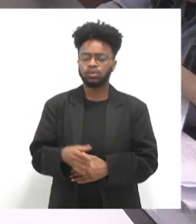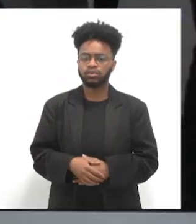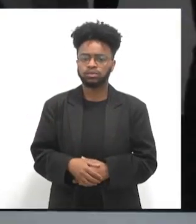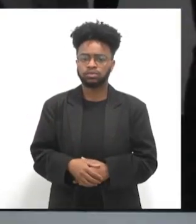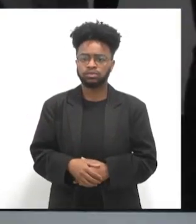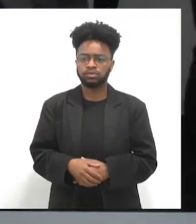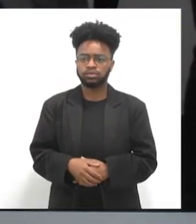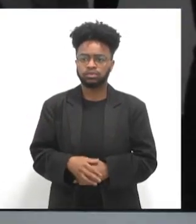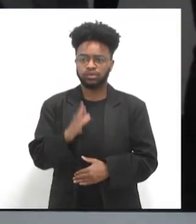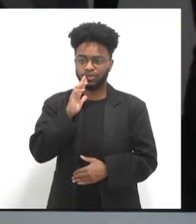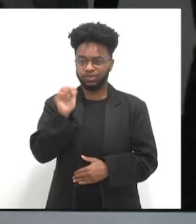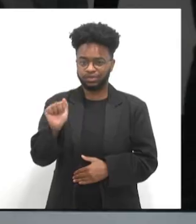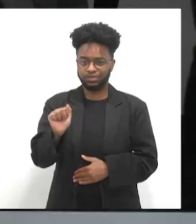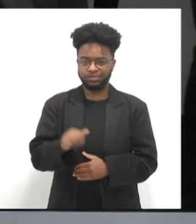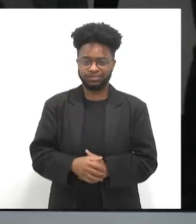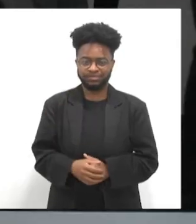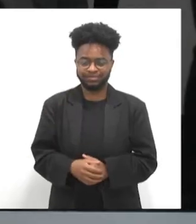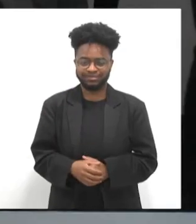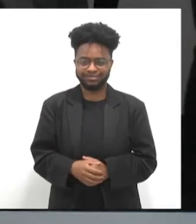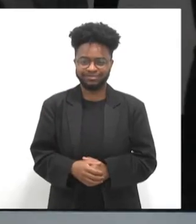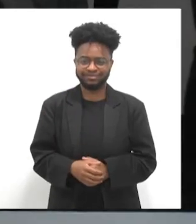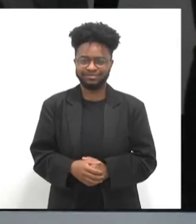o Rodrigo Amorim.